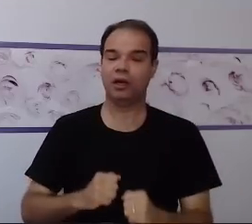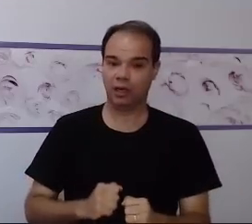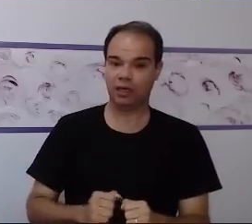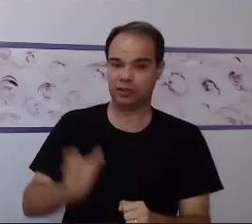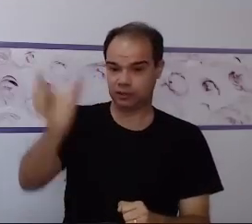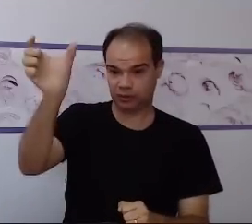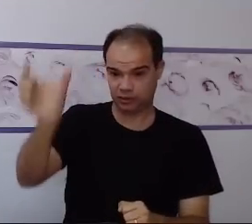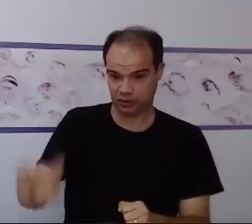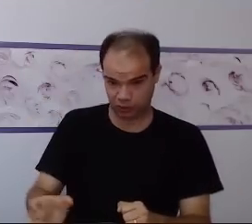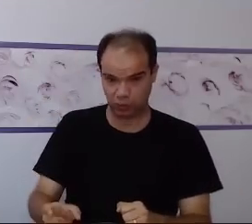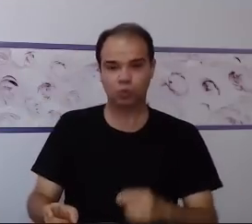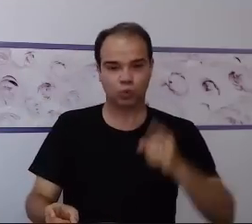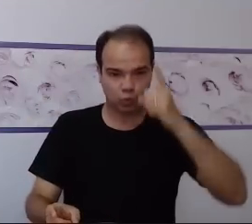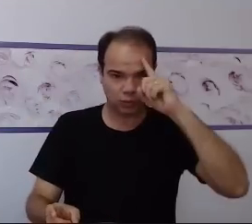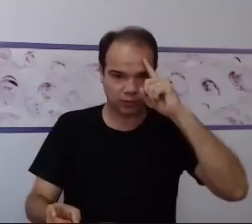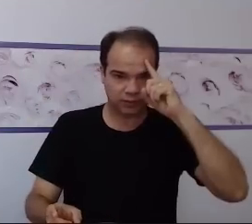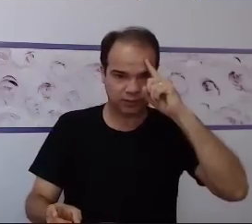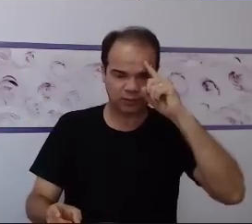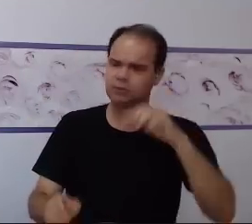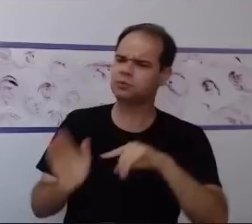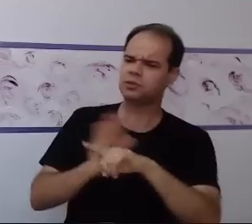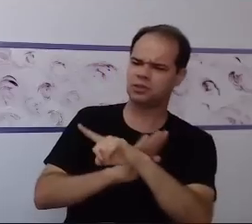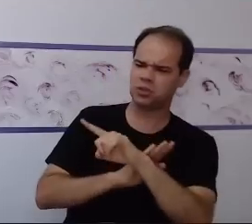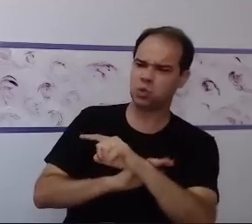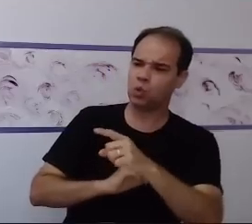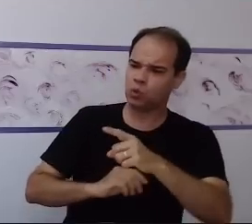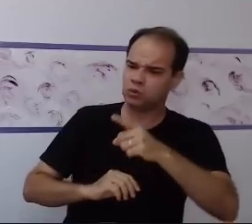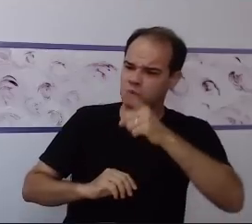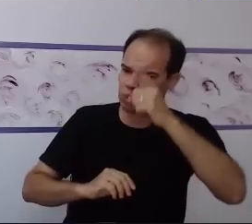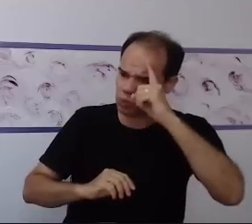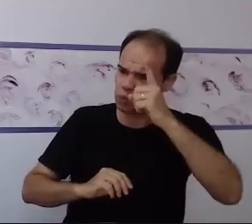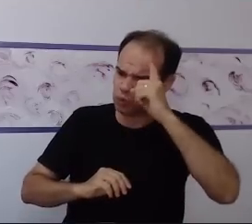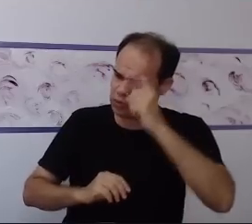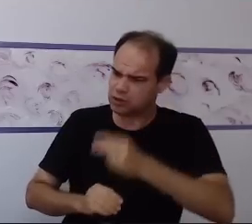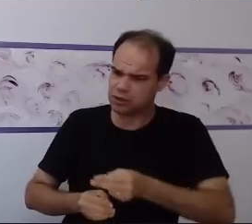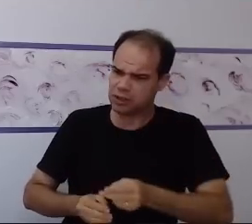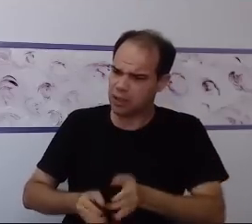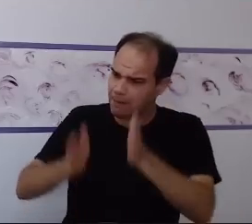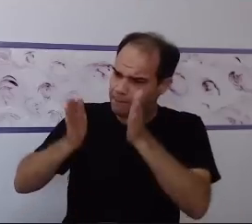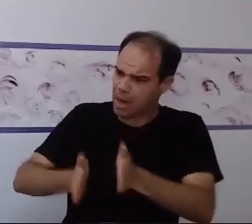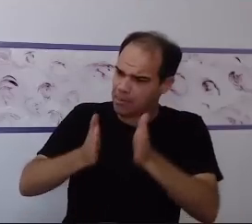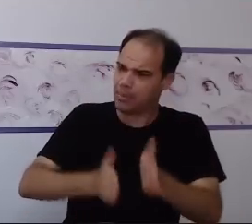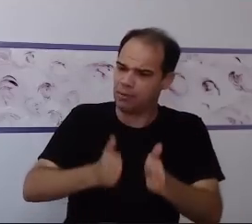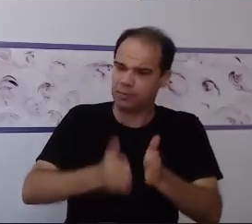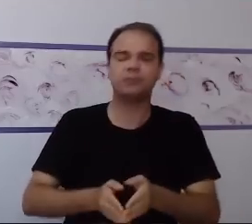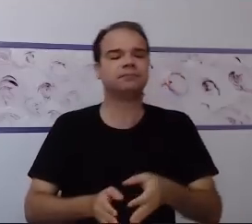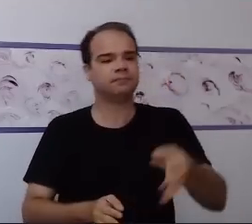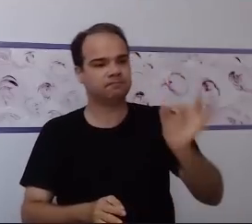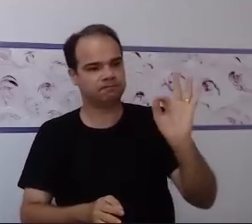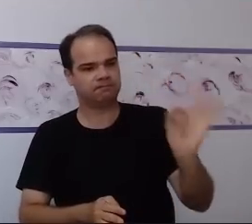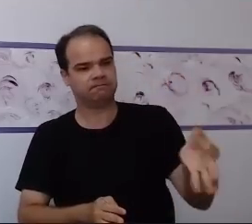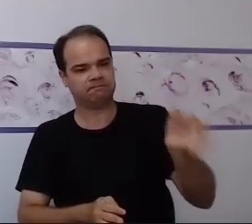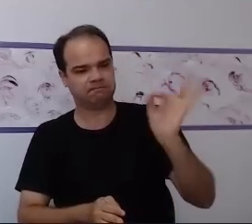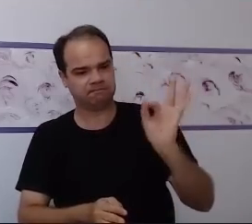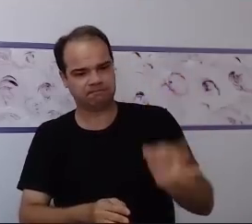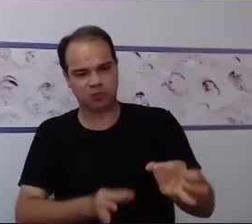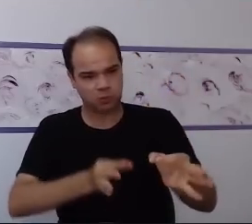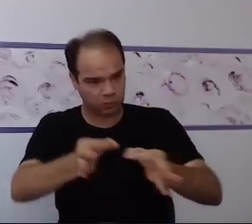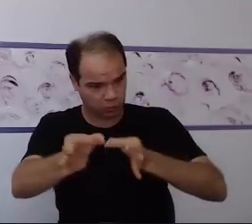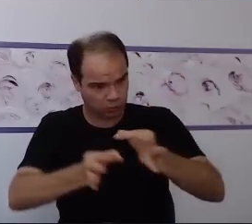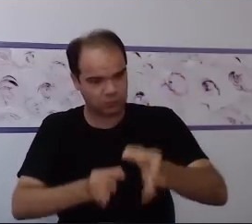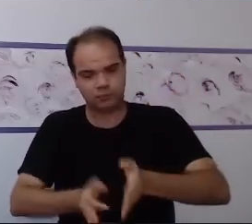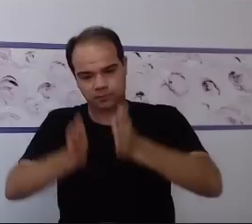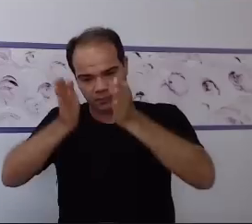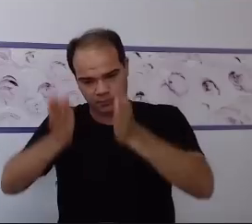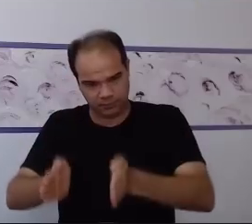Então, ele precisa ter uma rotina diária realmente. Ele precisa de uma organização de rotina. Para que ele